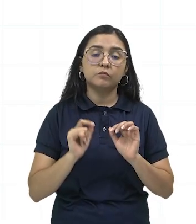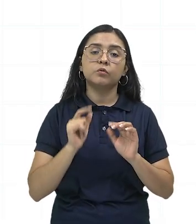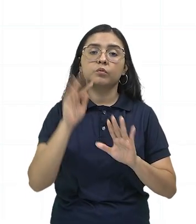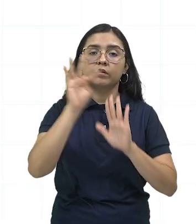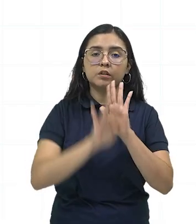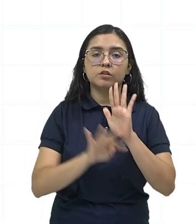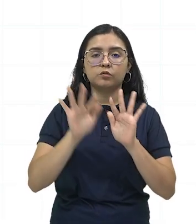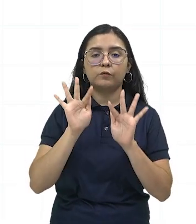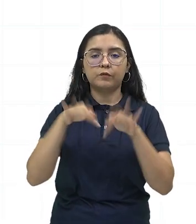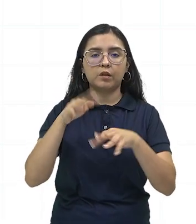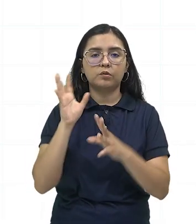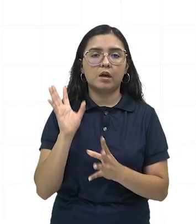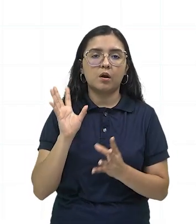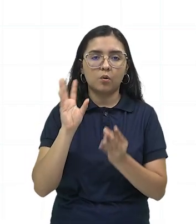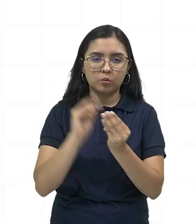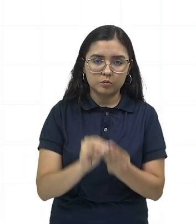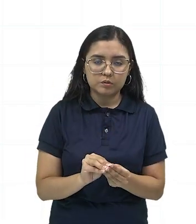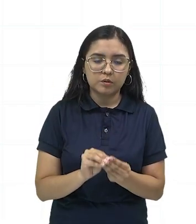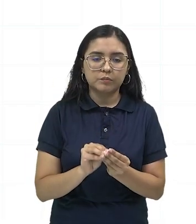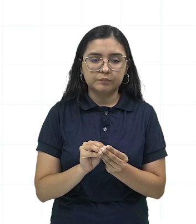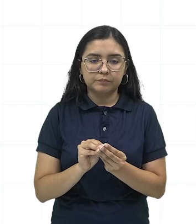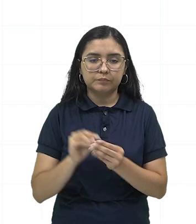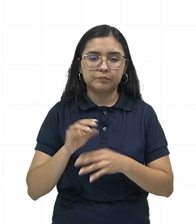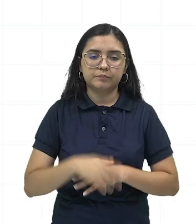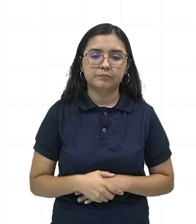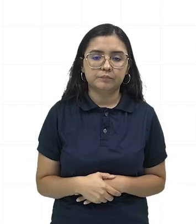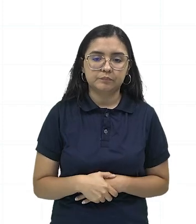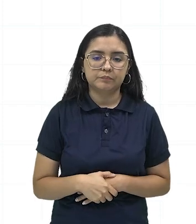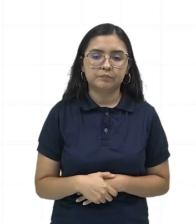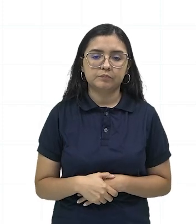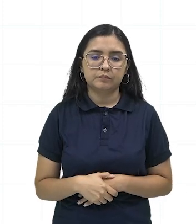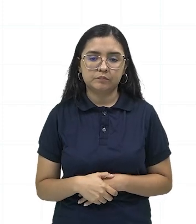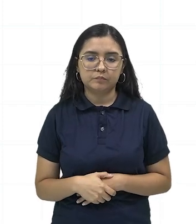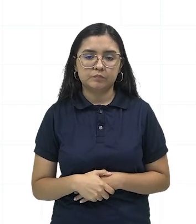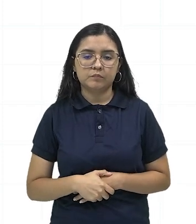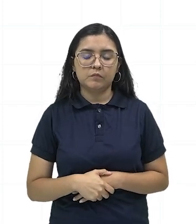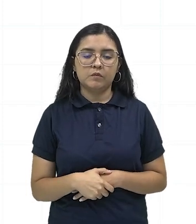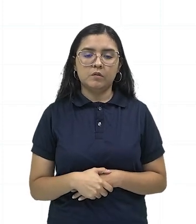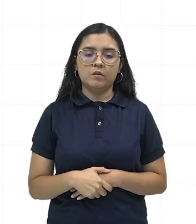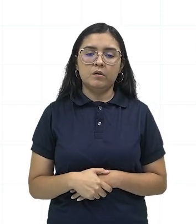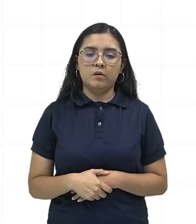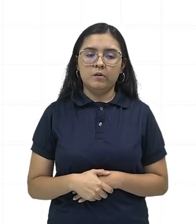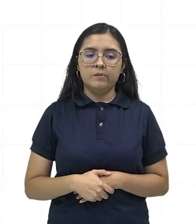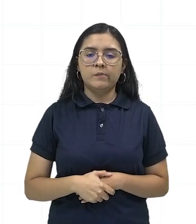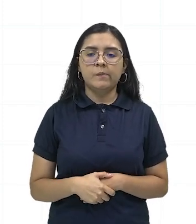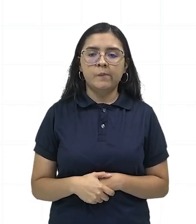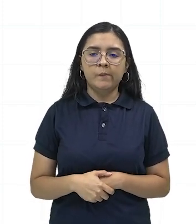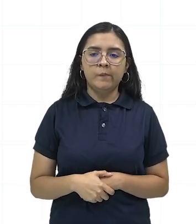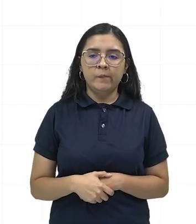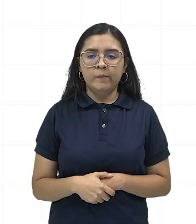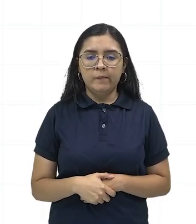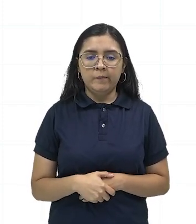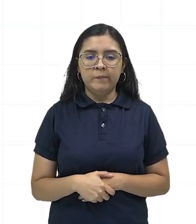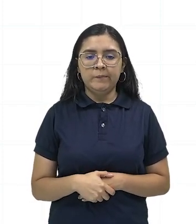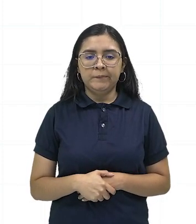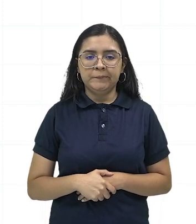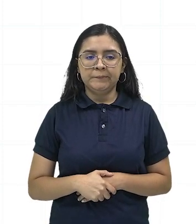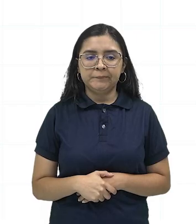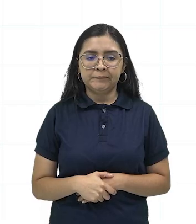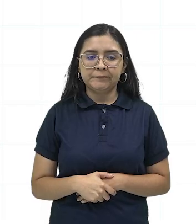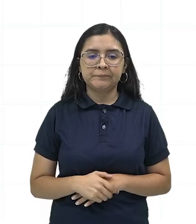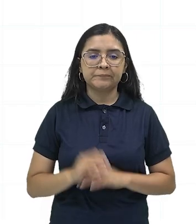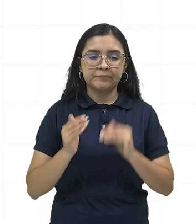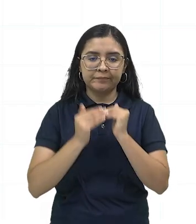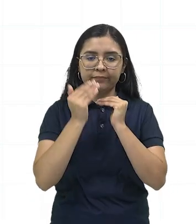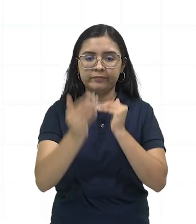minha conclusão, né? Portanto, depois de tudo que vimos, que foi isso, aí você dá aquela conclusão.